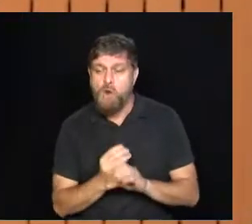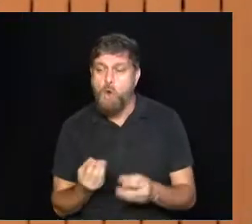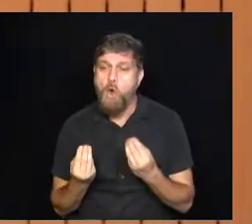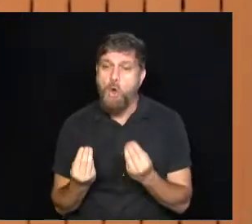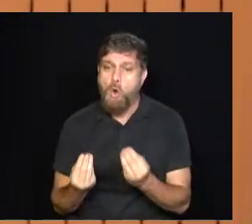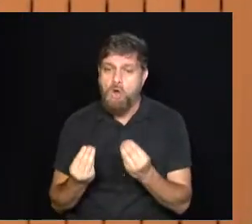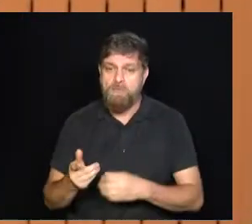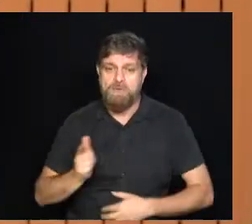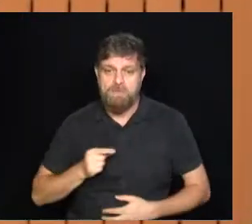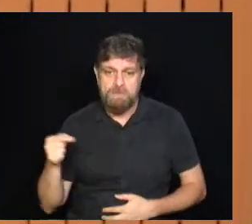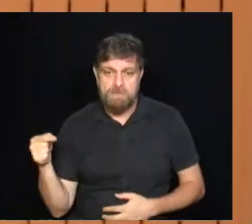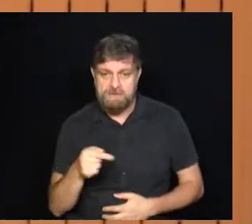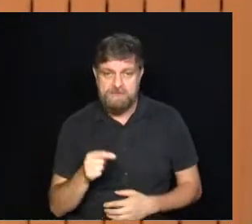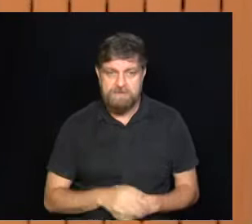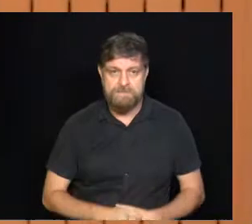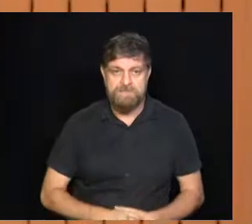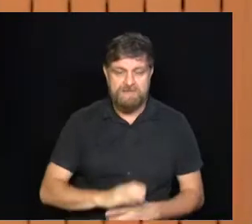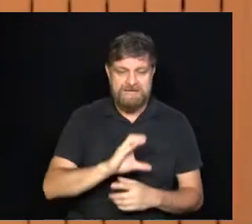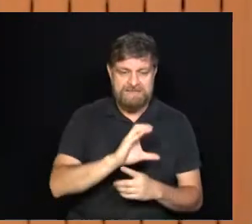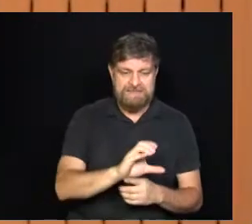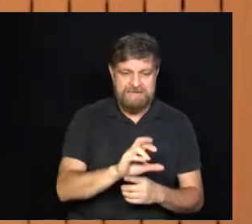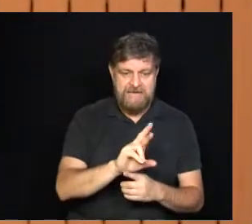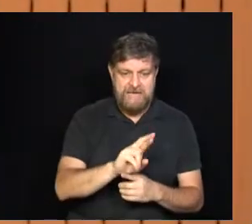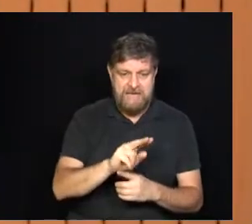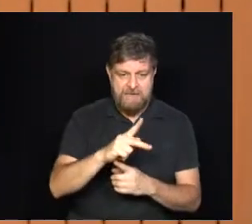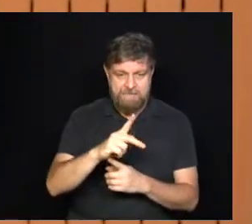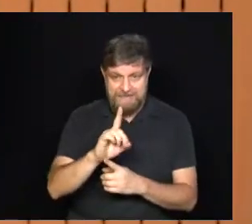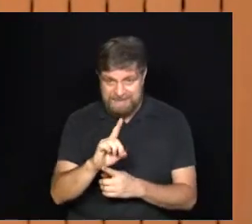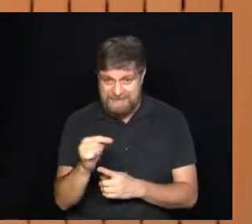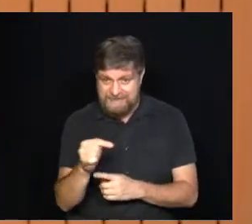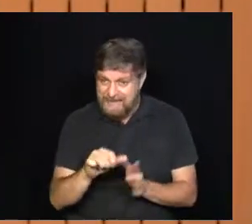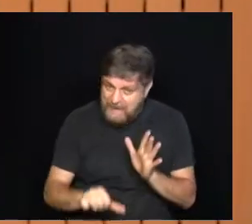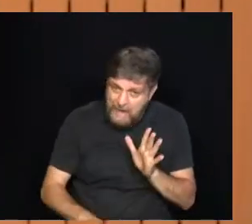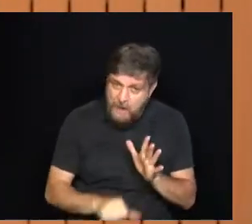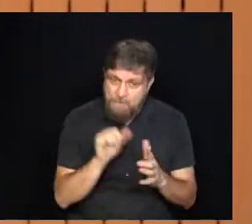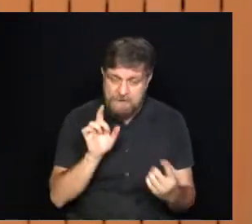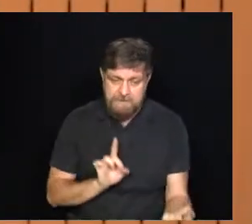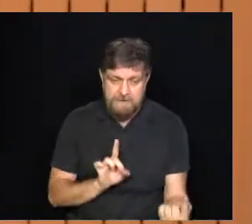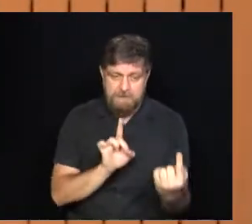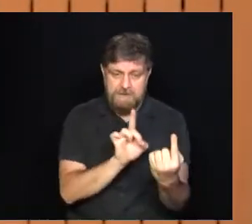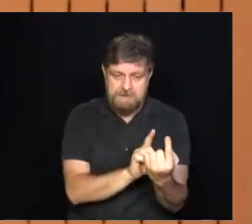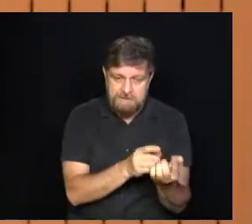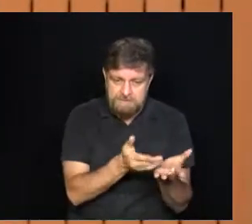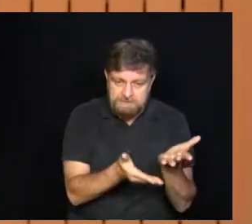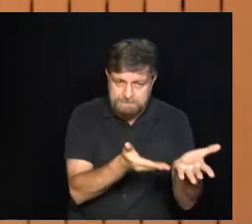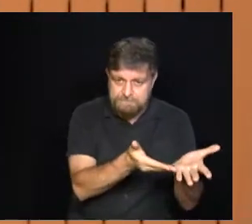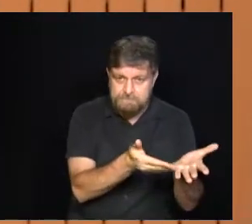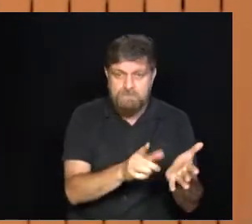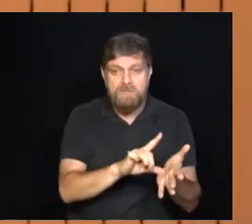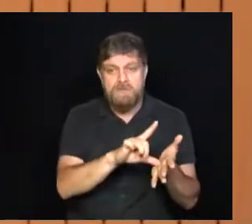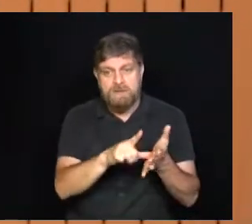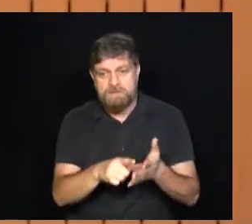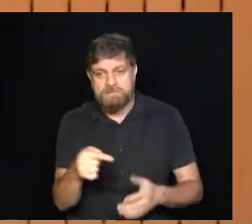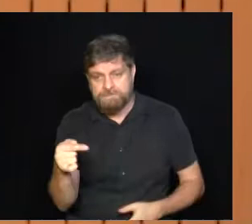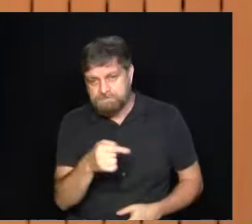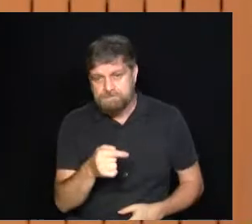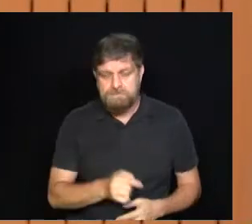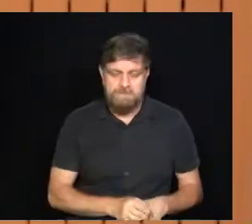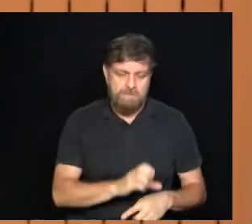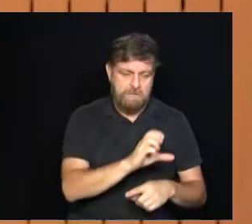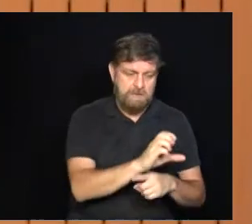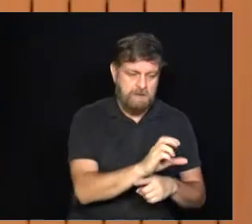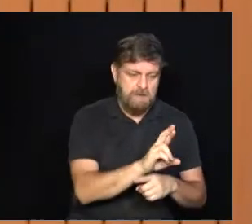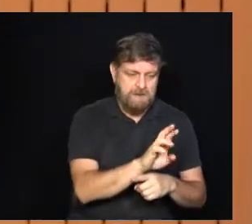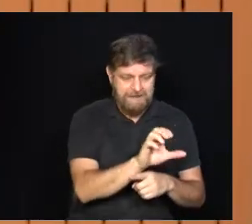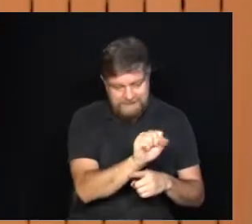também temos o CRPD, ele faz o primeiro atendimento dessa mulher e aí encaminha para o serviço, seja o CREAS, seja